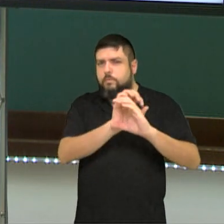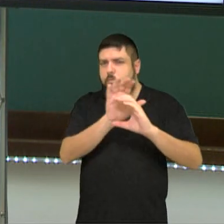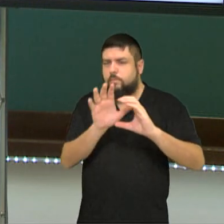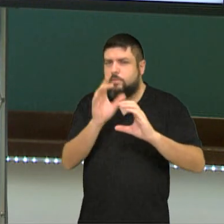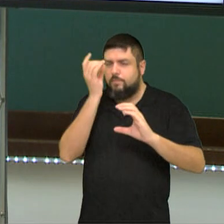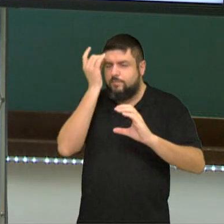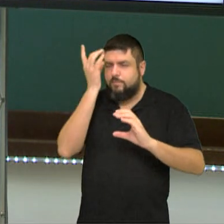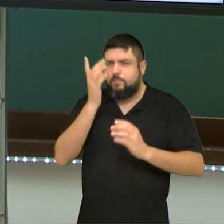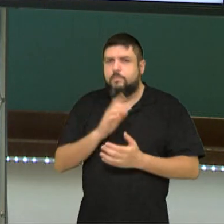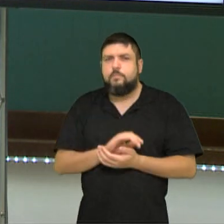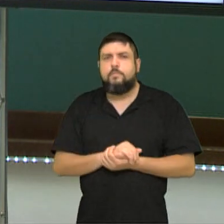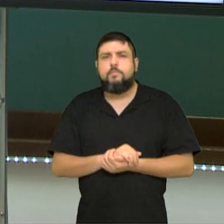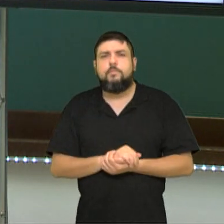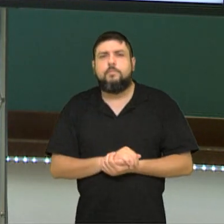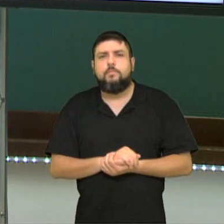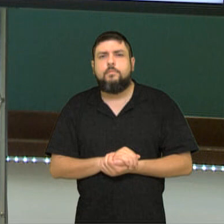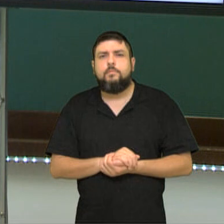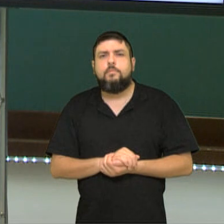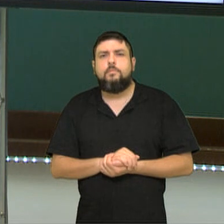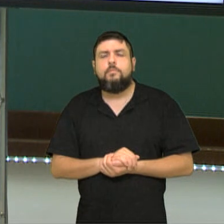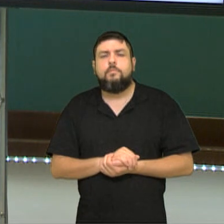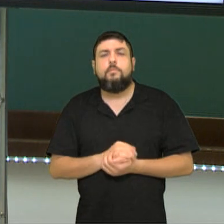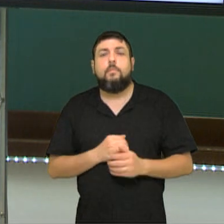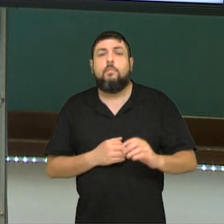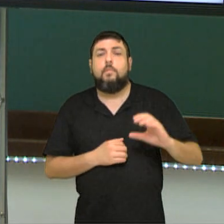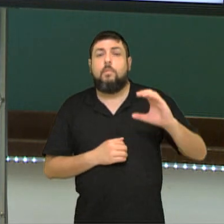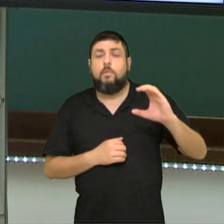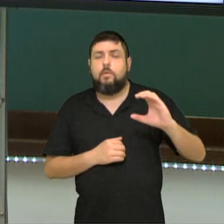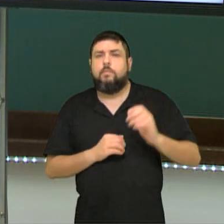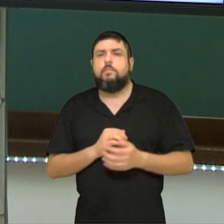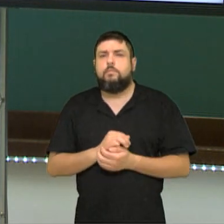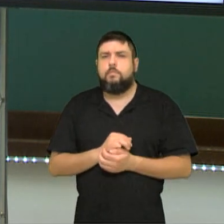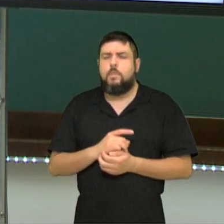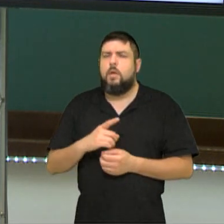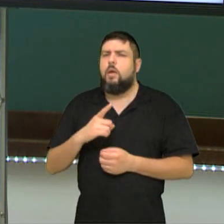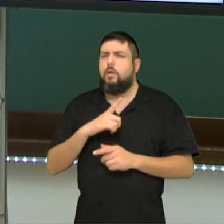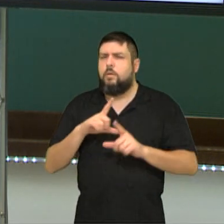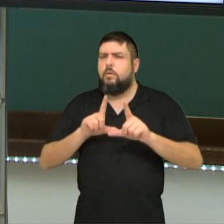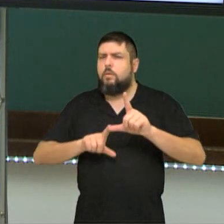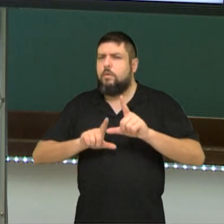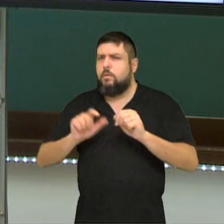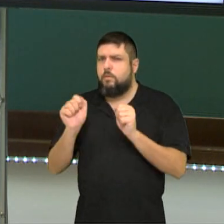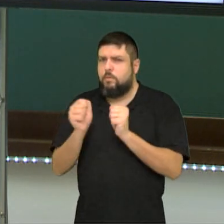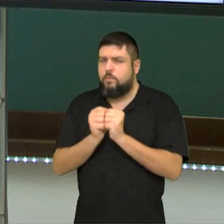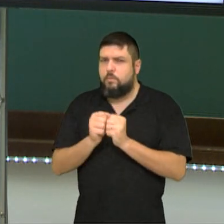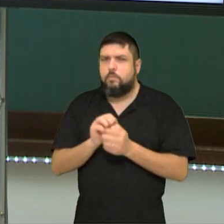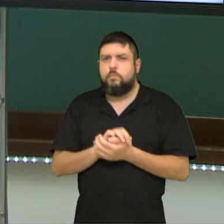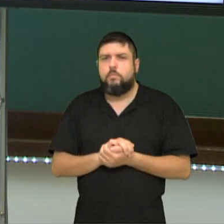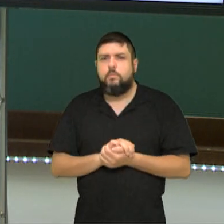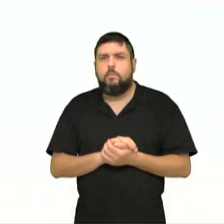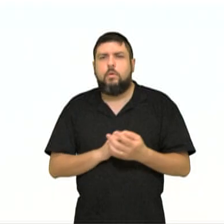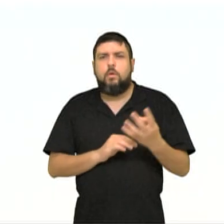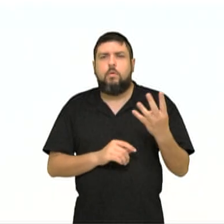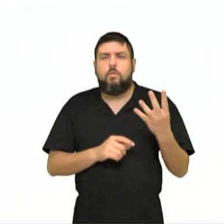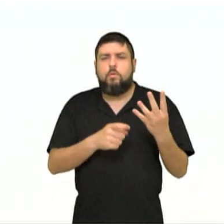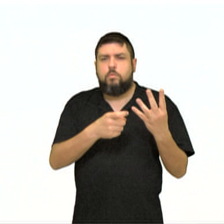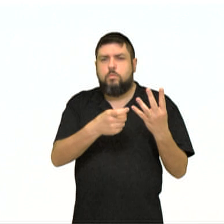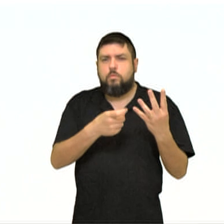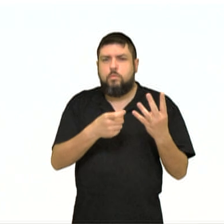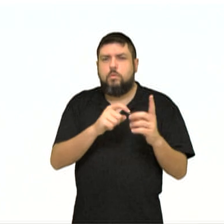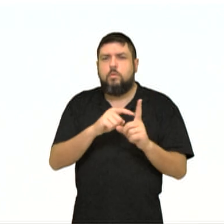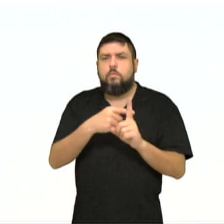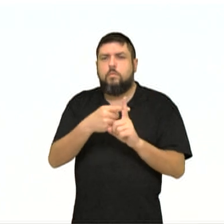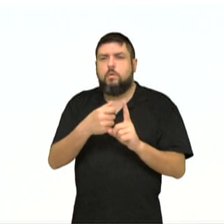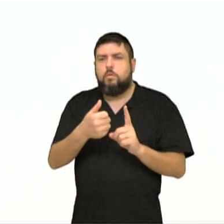distributiva? Letra C. Aqui já tem letrinha junto, vamos pensar um pouco mais. 4x mais 12y.